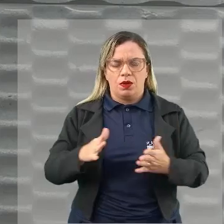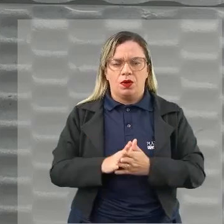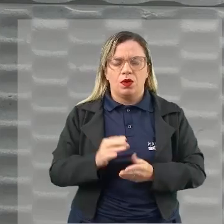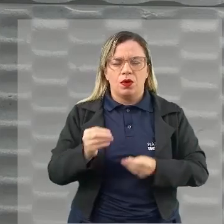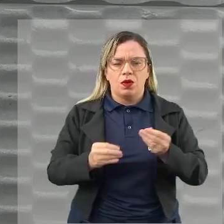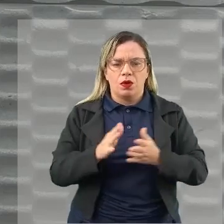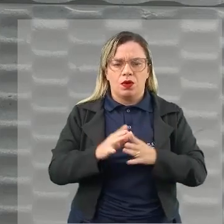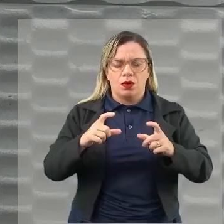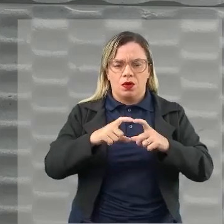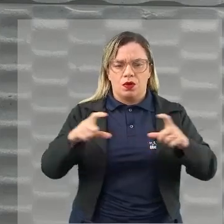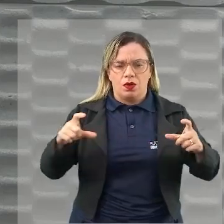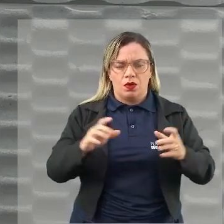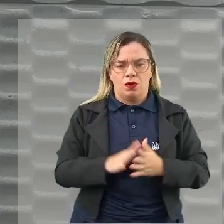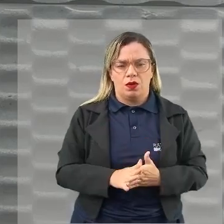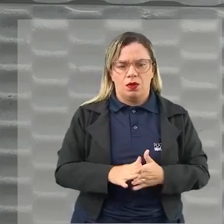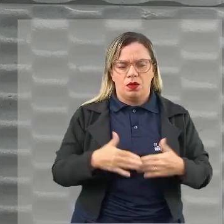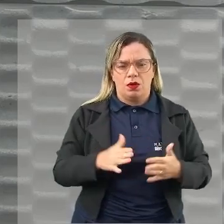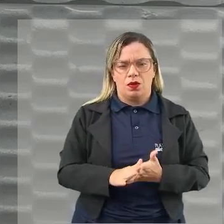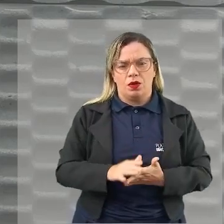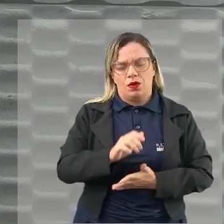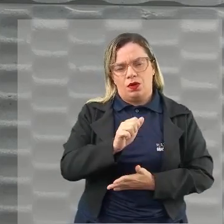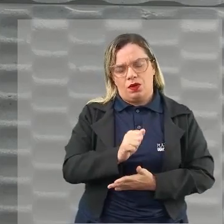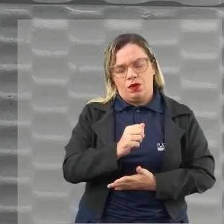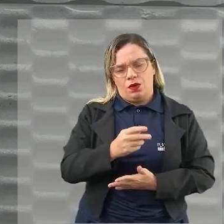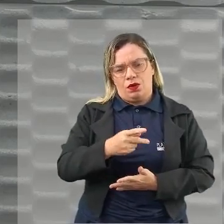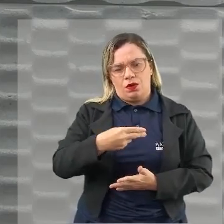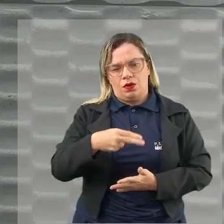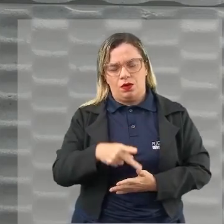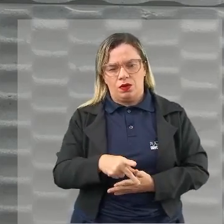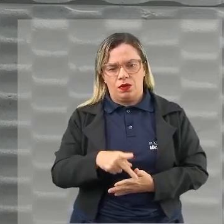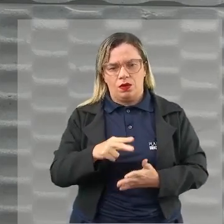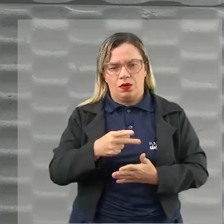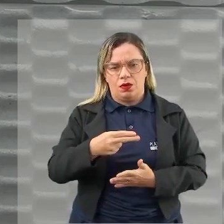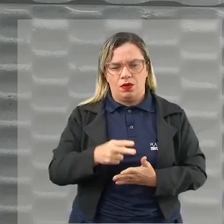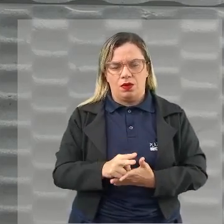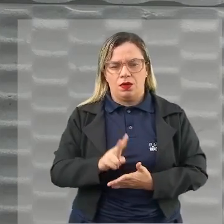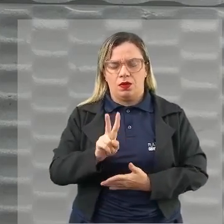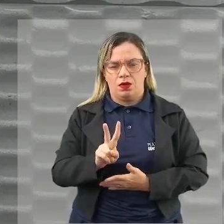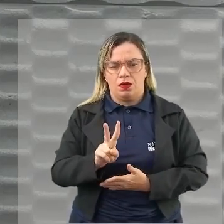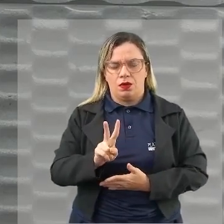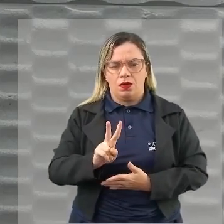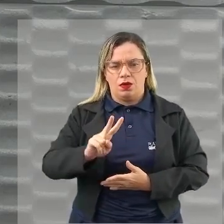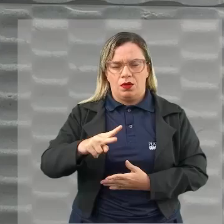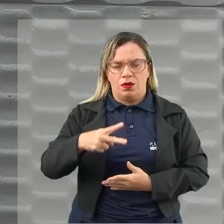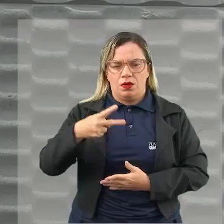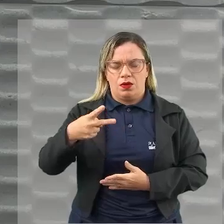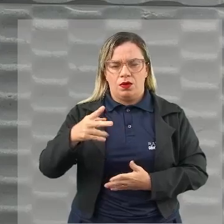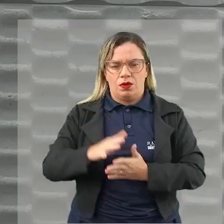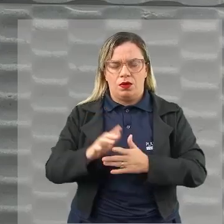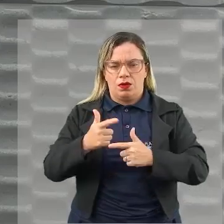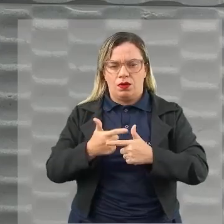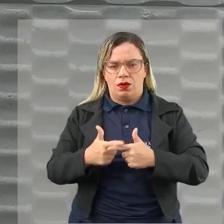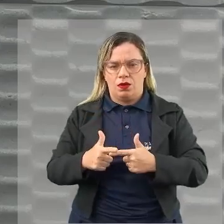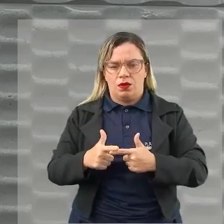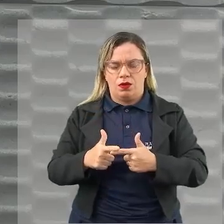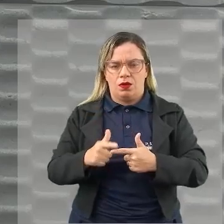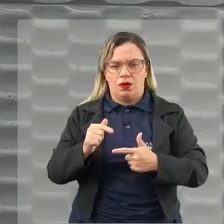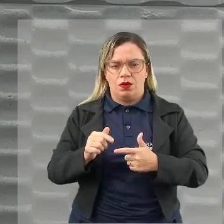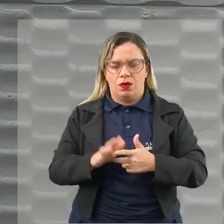Vocês lembram? Aceleração centrípeta é igual a v elevado ao quadrado dividido pelo